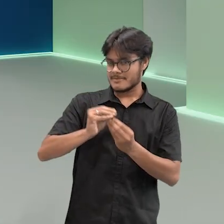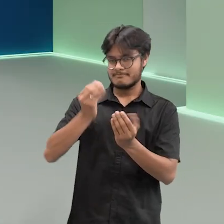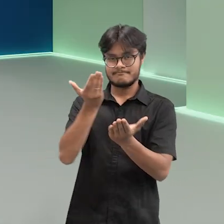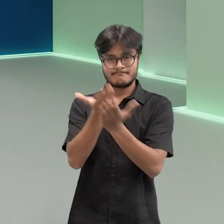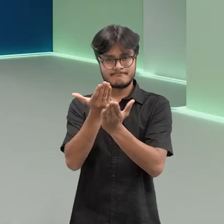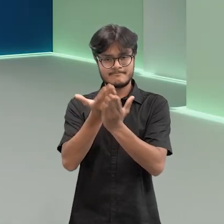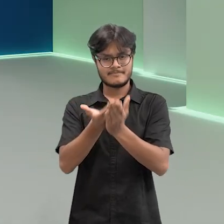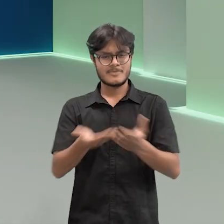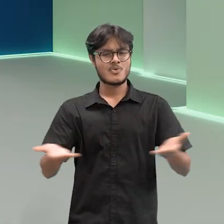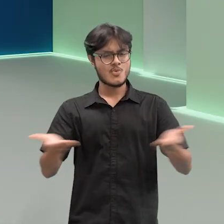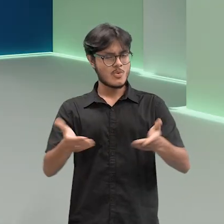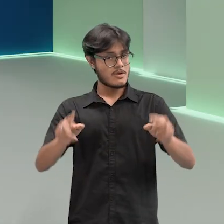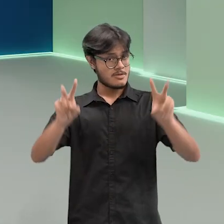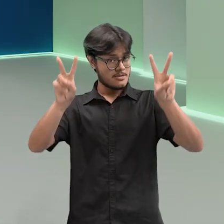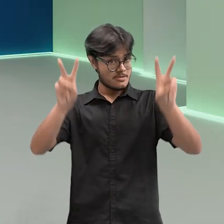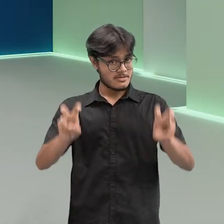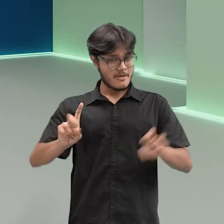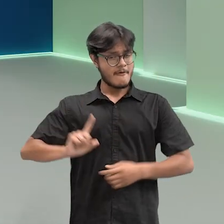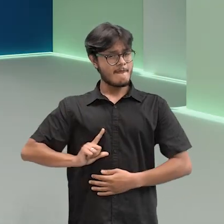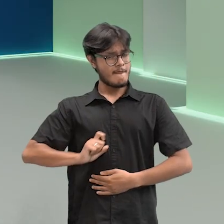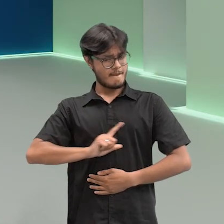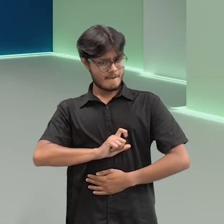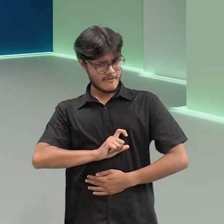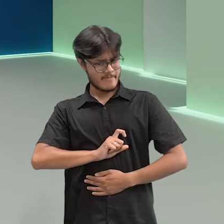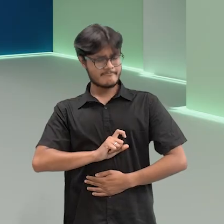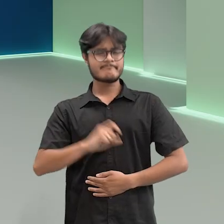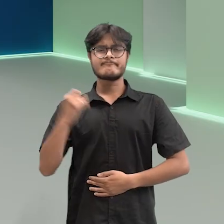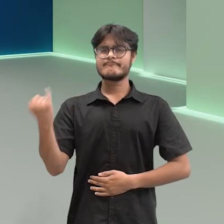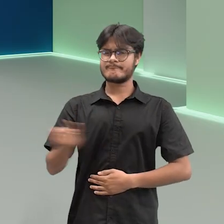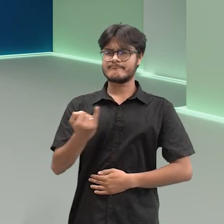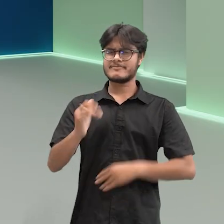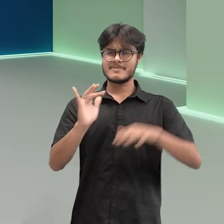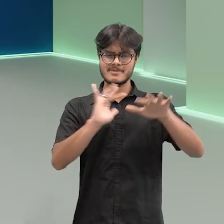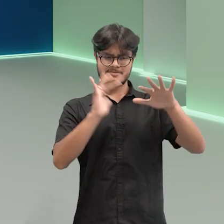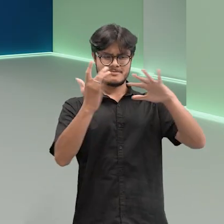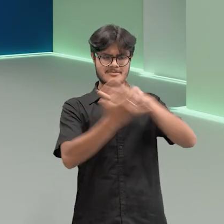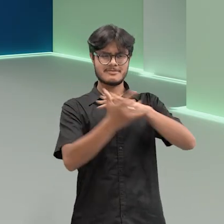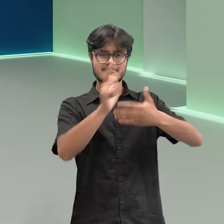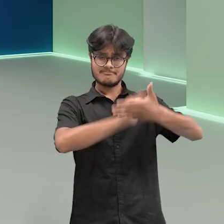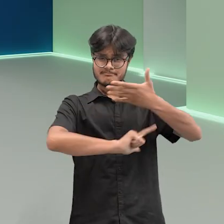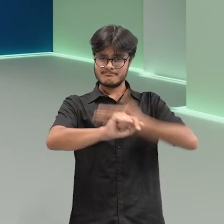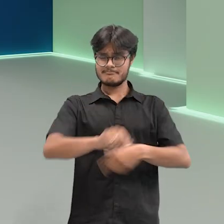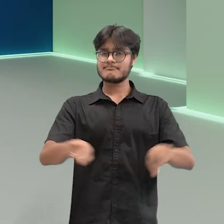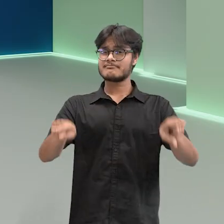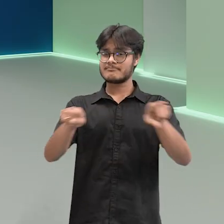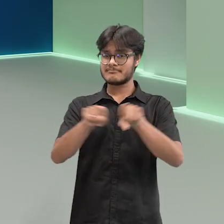hoje. Hoje falamos sobre verminoses, certo? Sigam aí o Preveste UEA nas redes